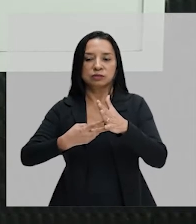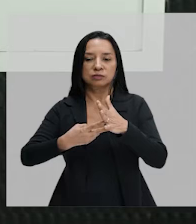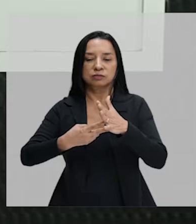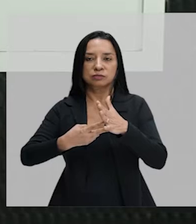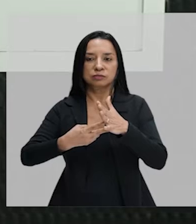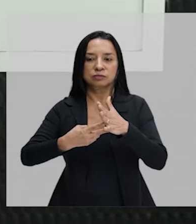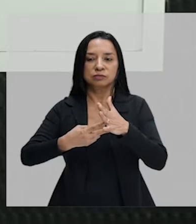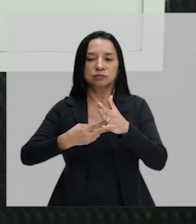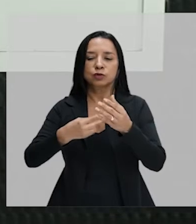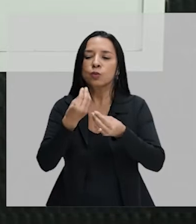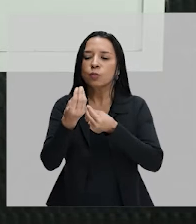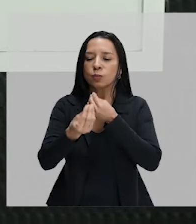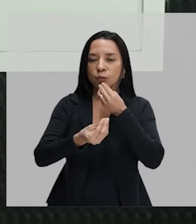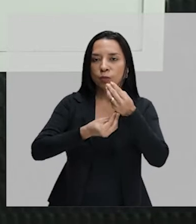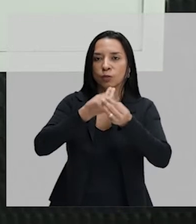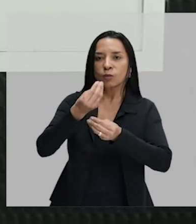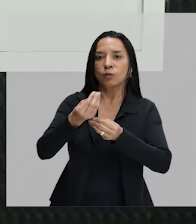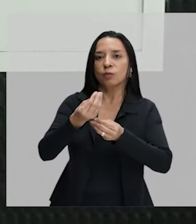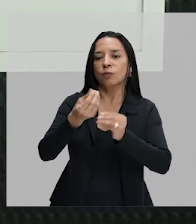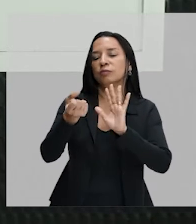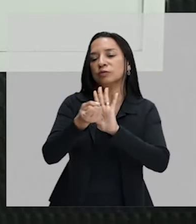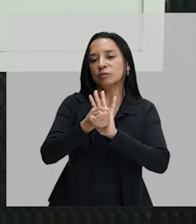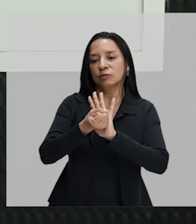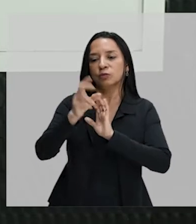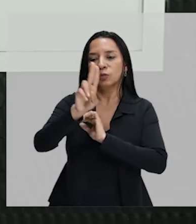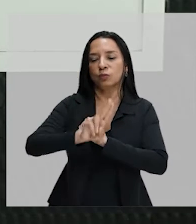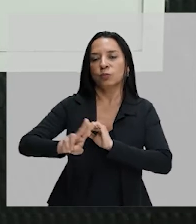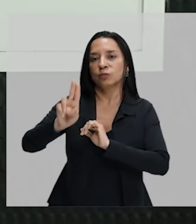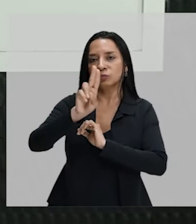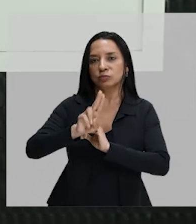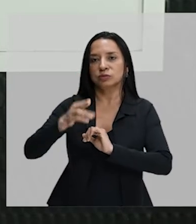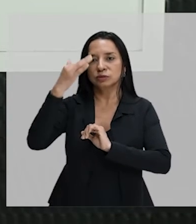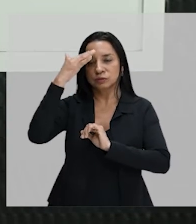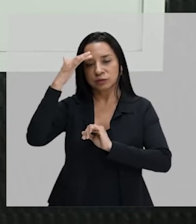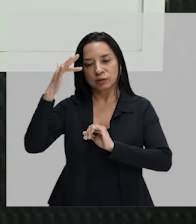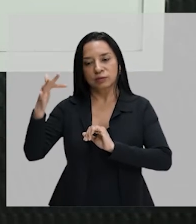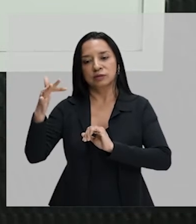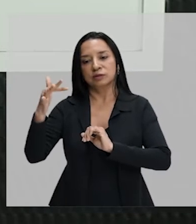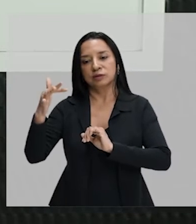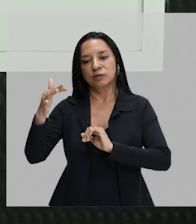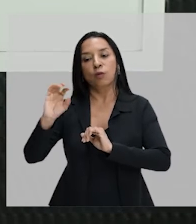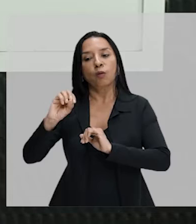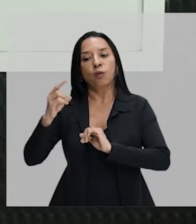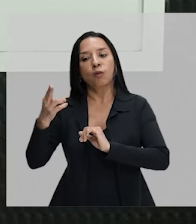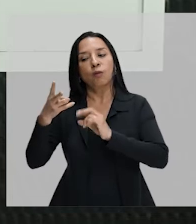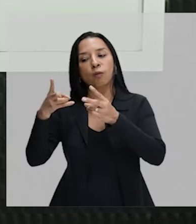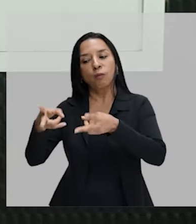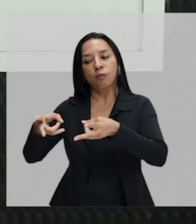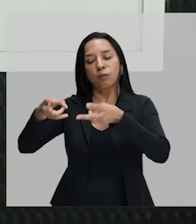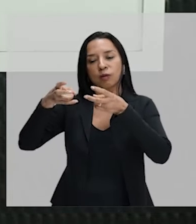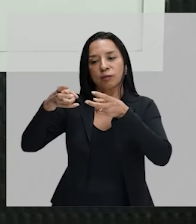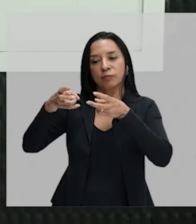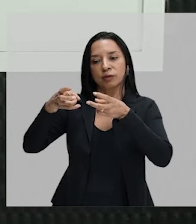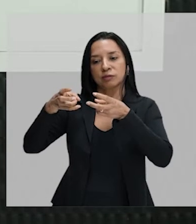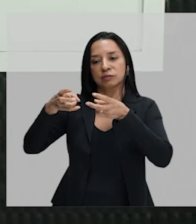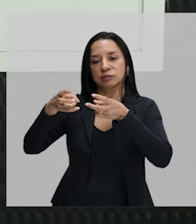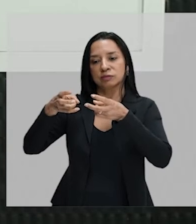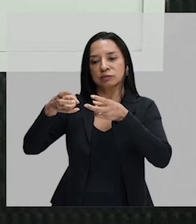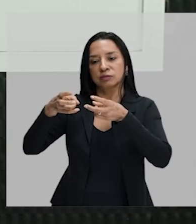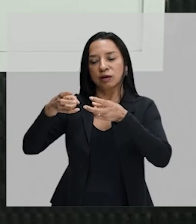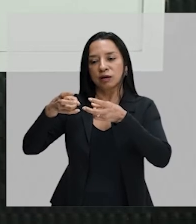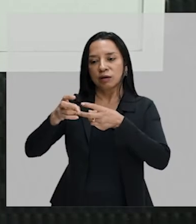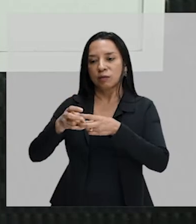simbólica, utilizando a imaginação, certo? E até mesmo apelando ao fantástico,